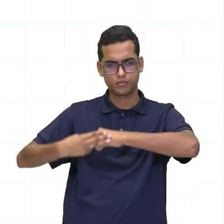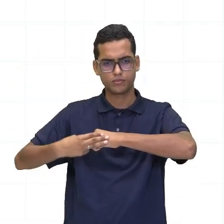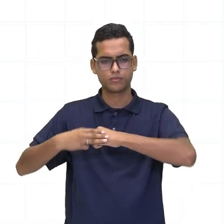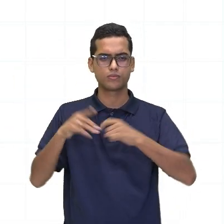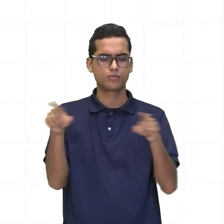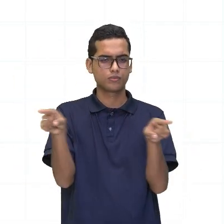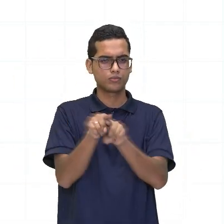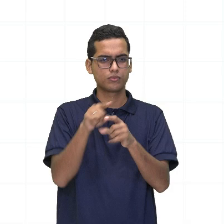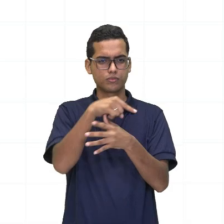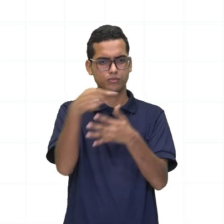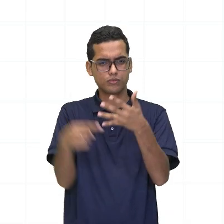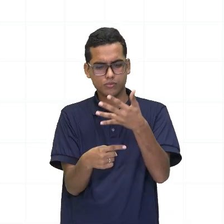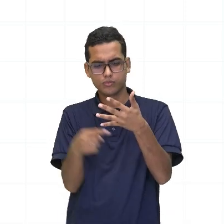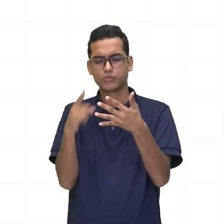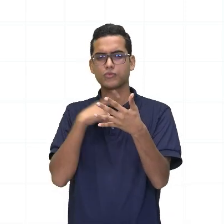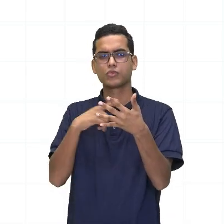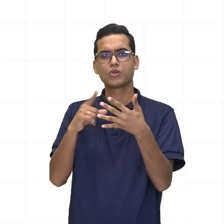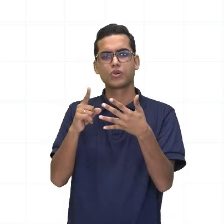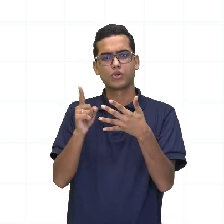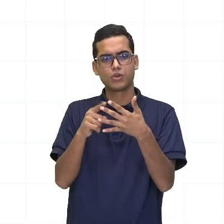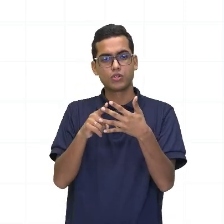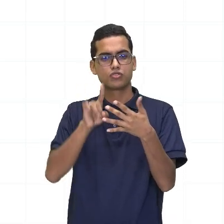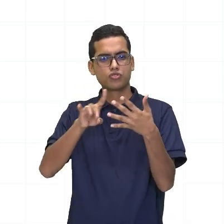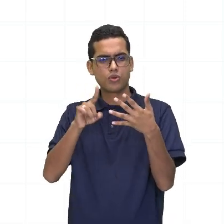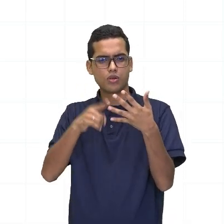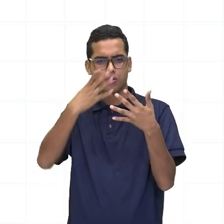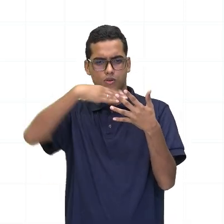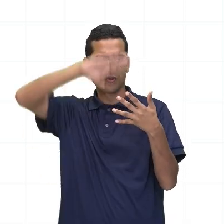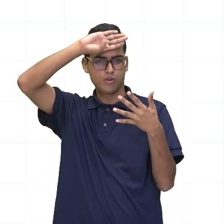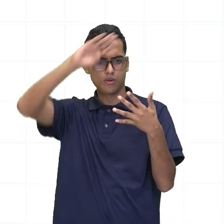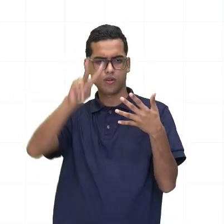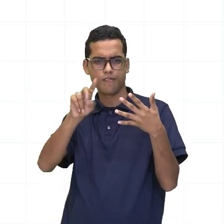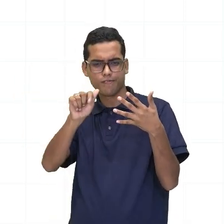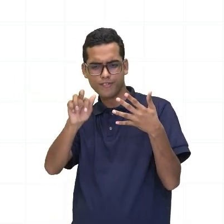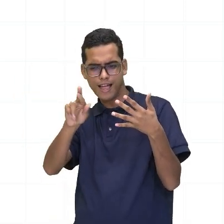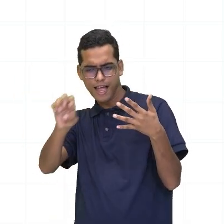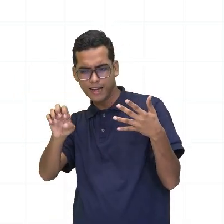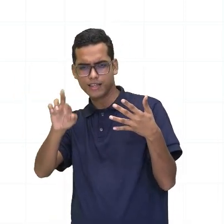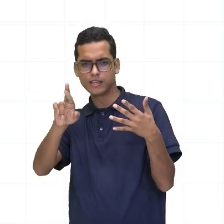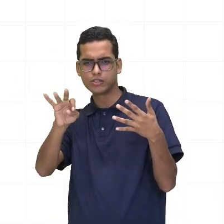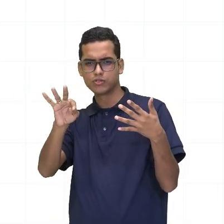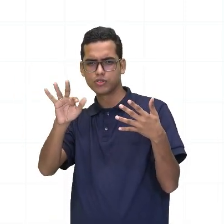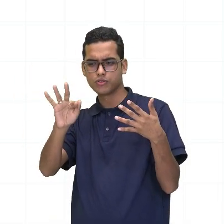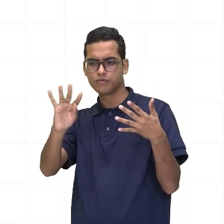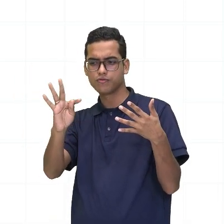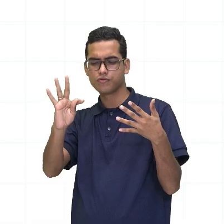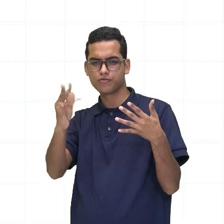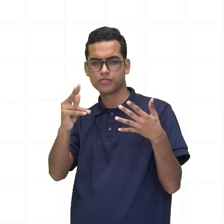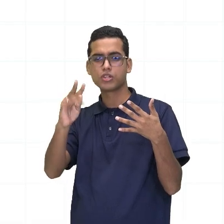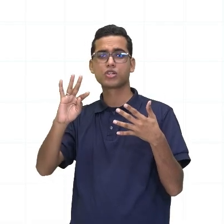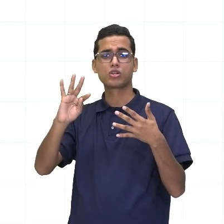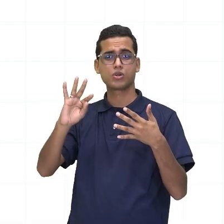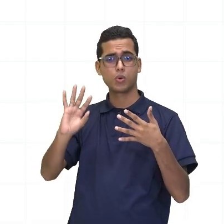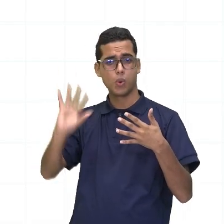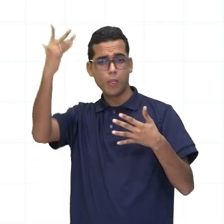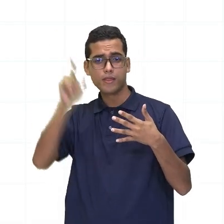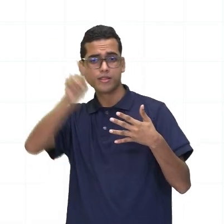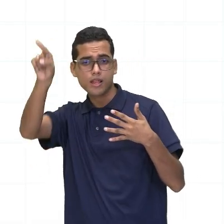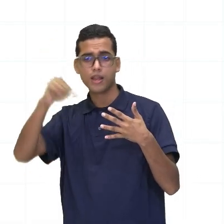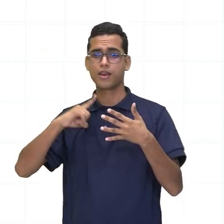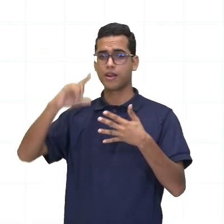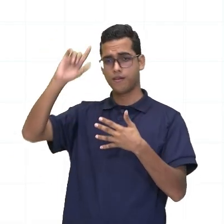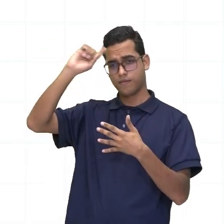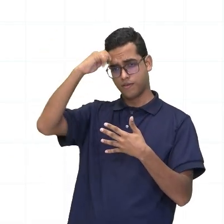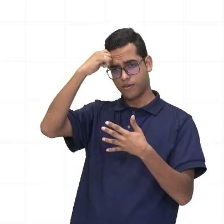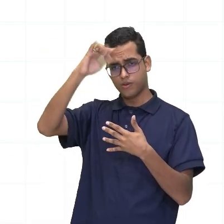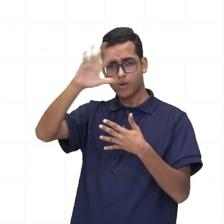as outras acontecem aqui no Brasil, inclusive na região amazônica, são doenças endêmicas, ou seja, aquelas que